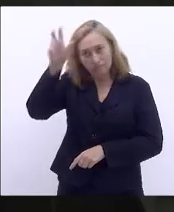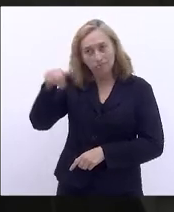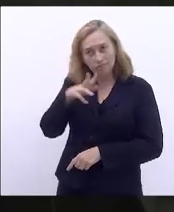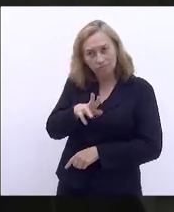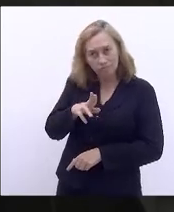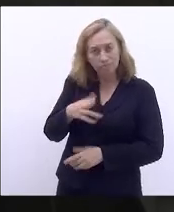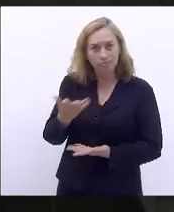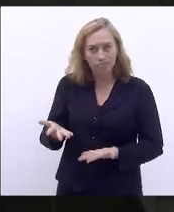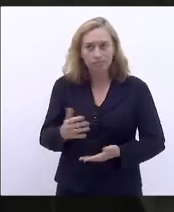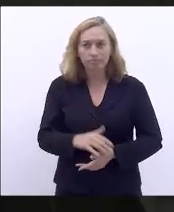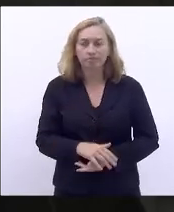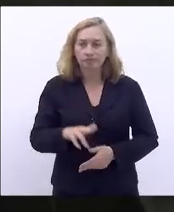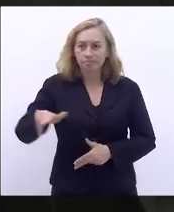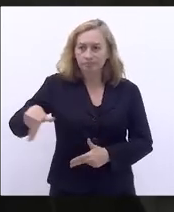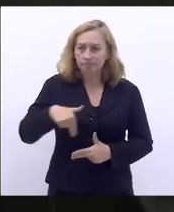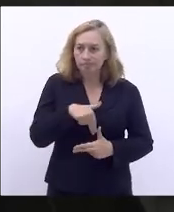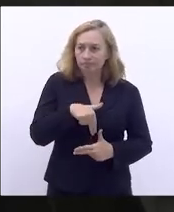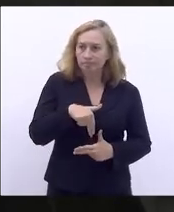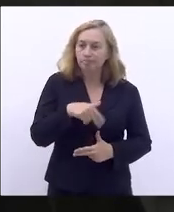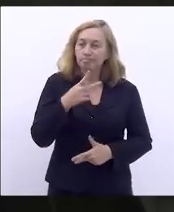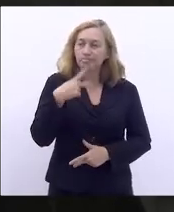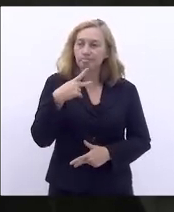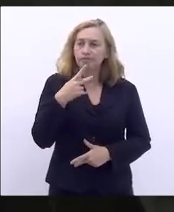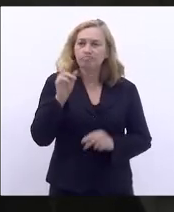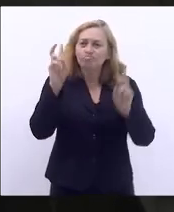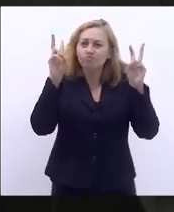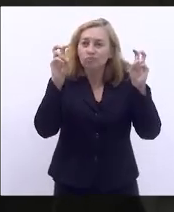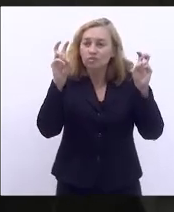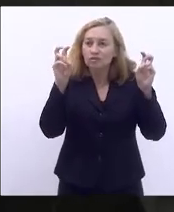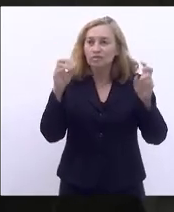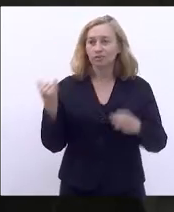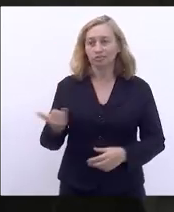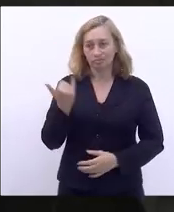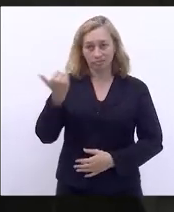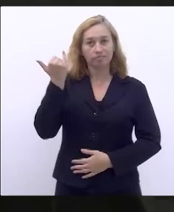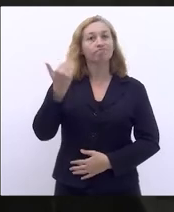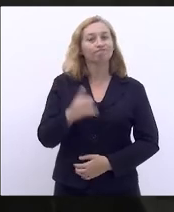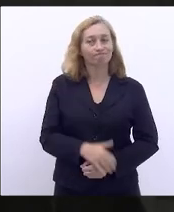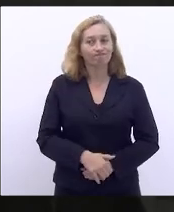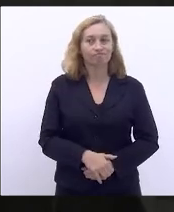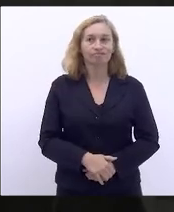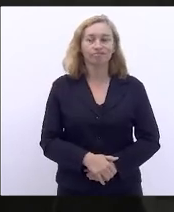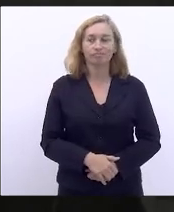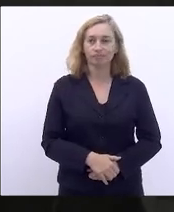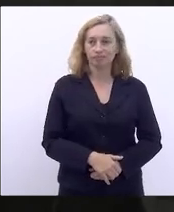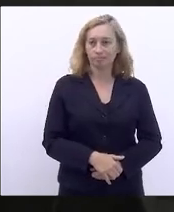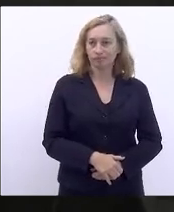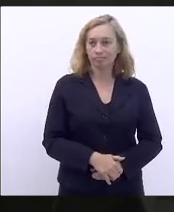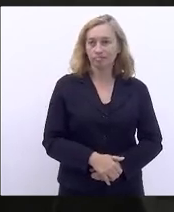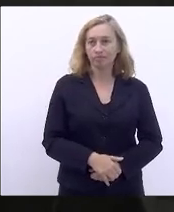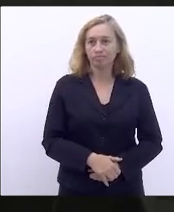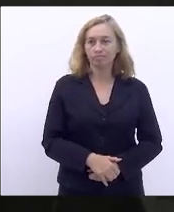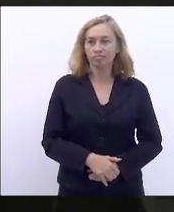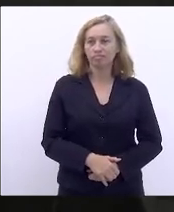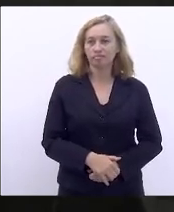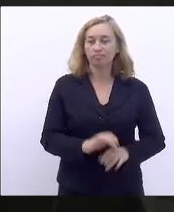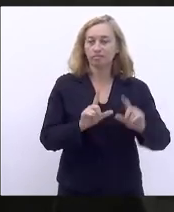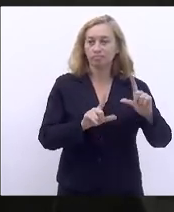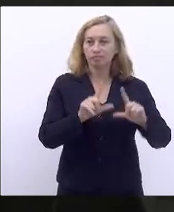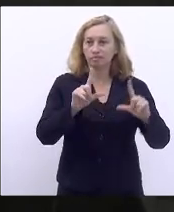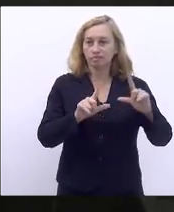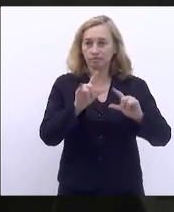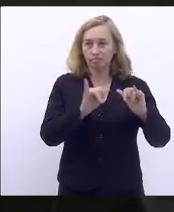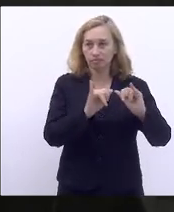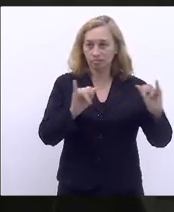deixar de subir a essa tribuna para falar de um tema muito importante, que saiu, inclusive, como reportagem